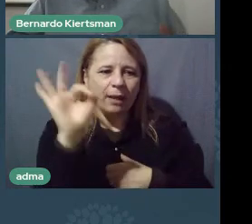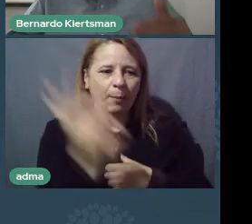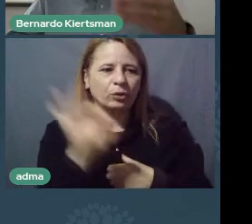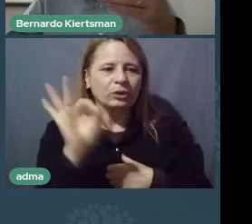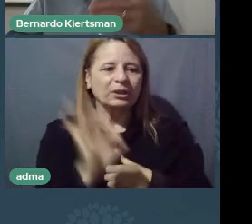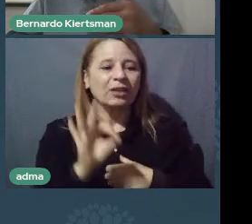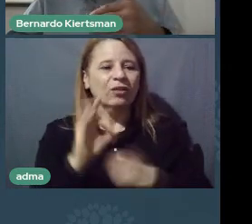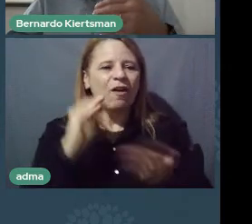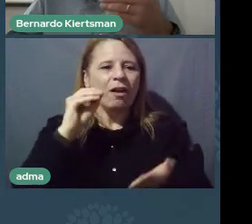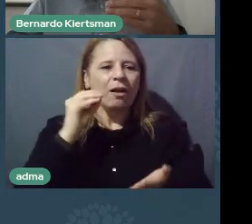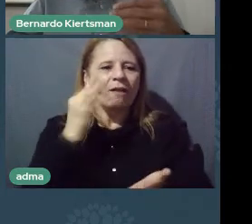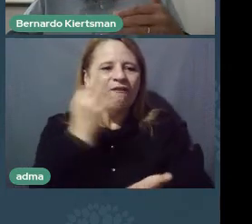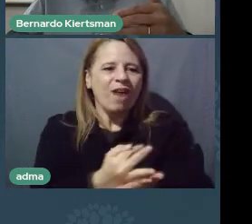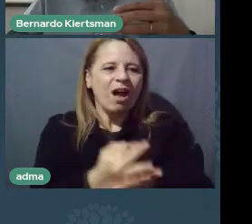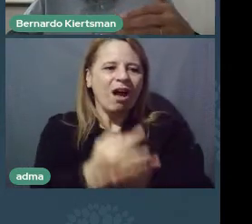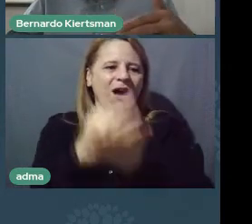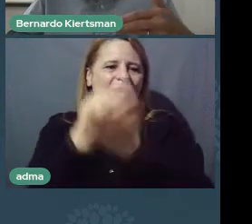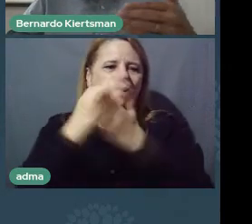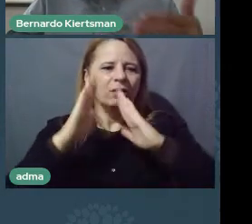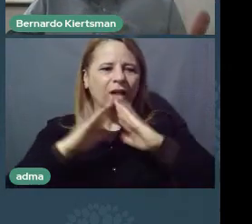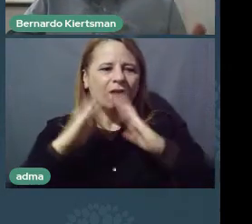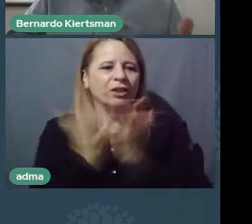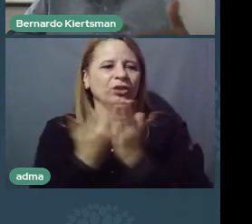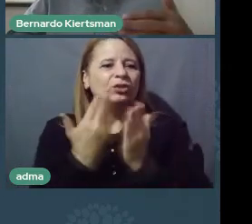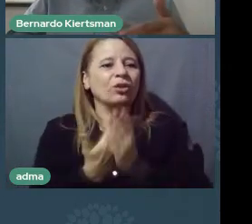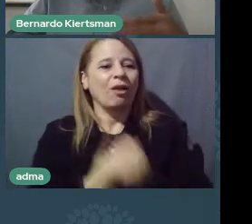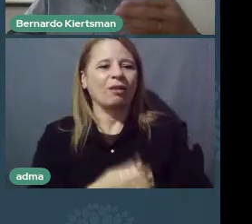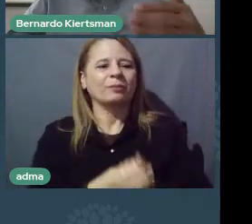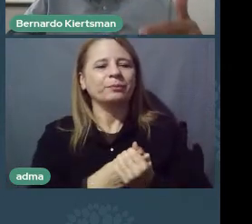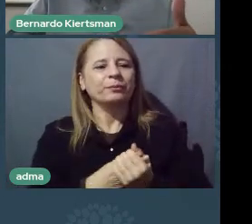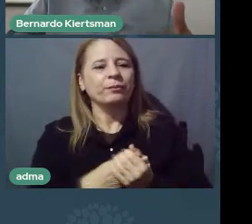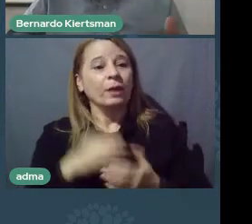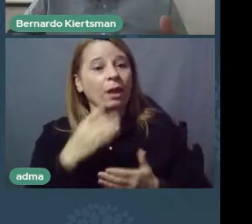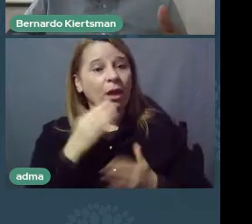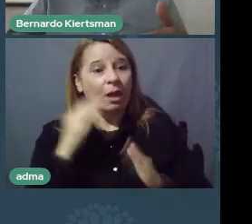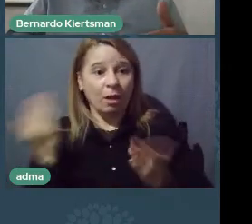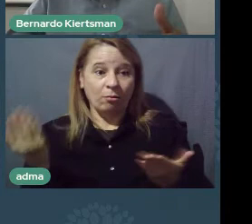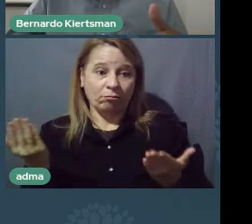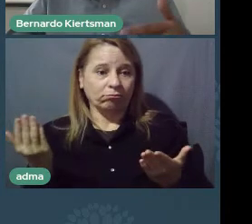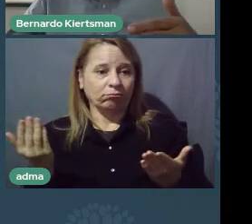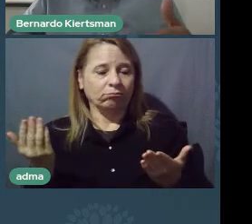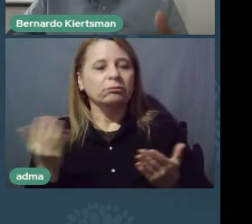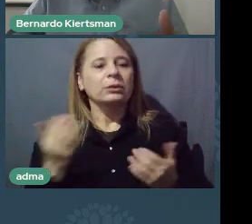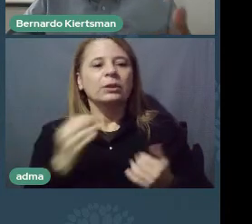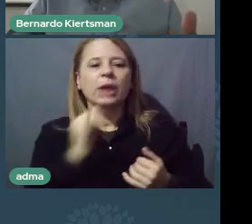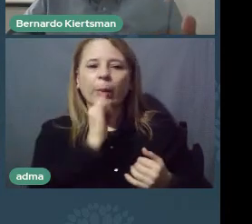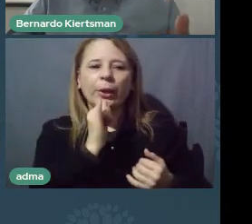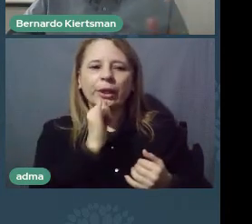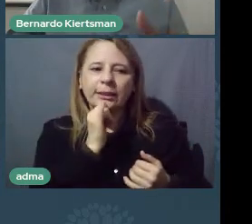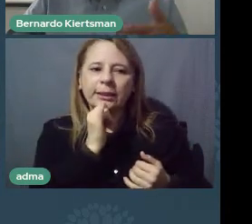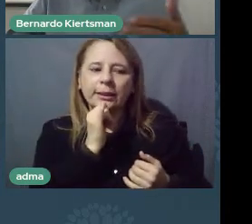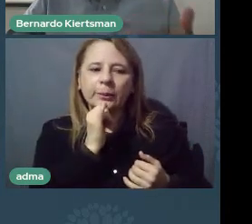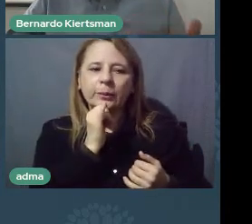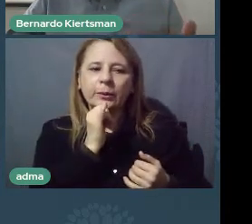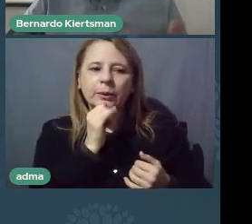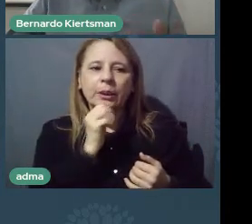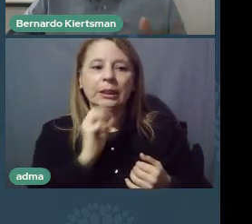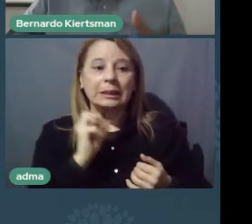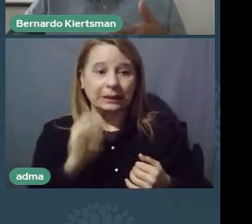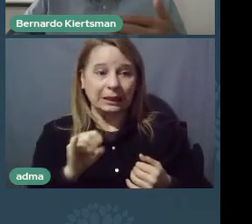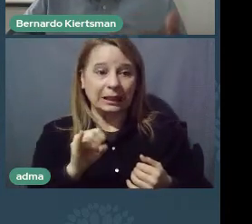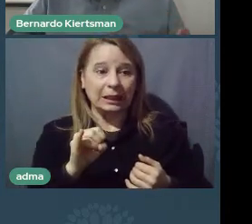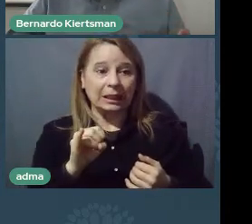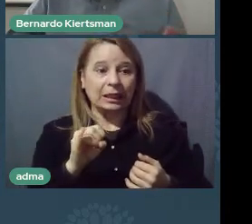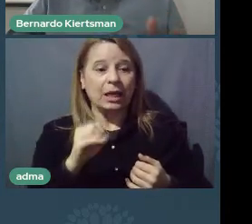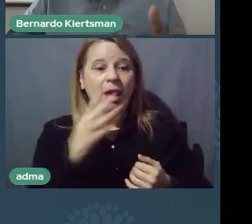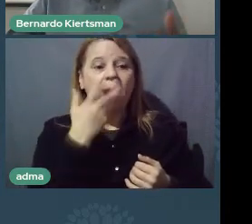às escolas. Quer dizer, vocês imaginam, a gente sabe que o último lugar que a criança deixa de ir é a escola,